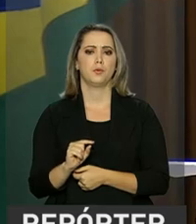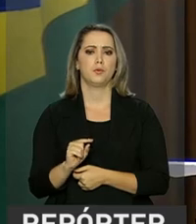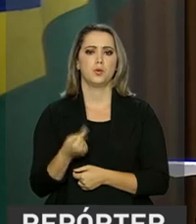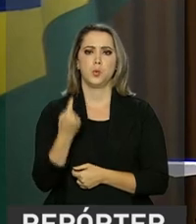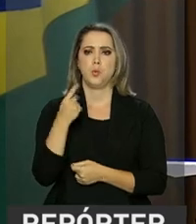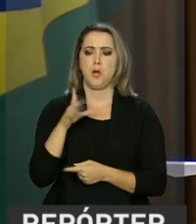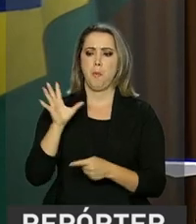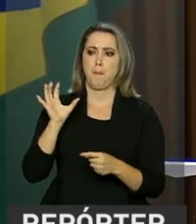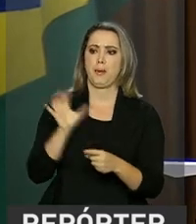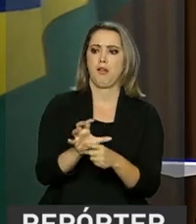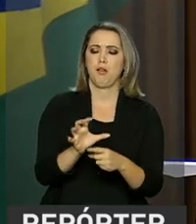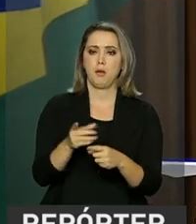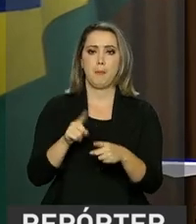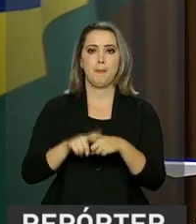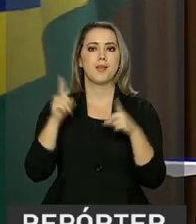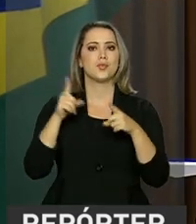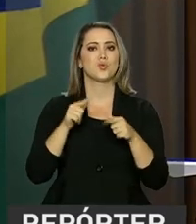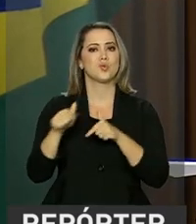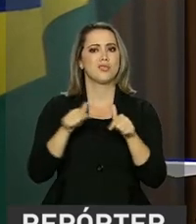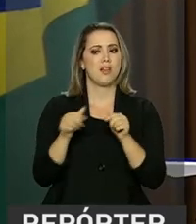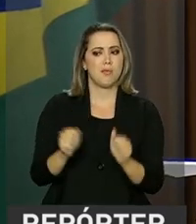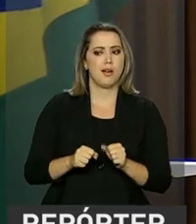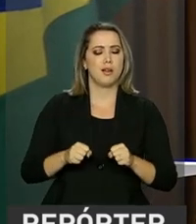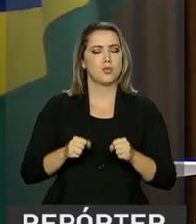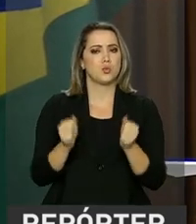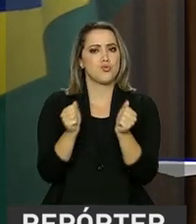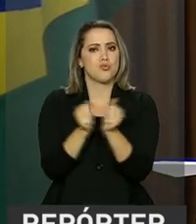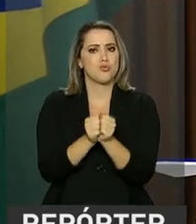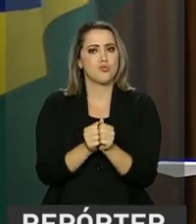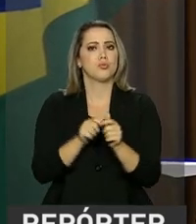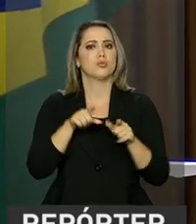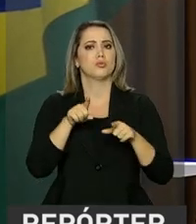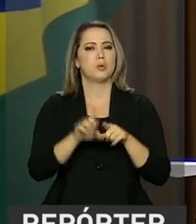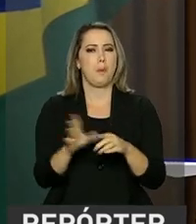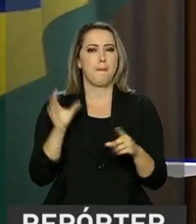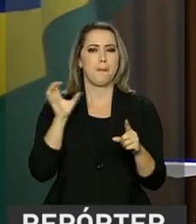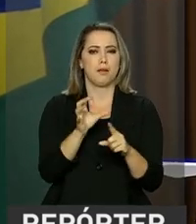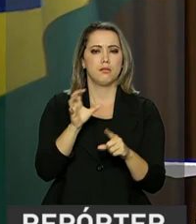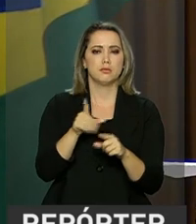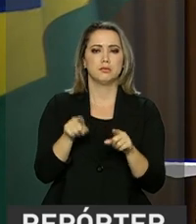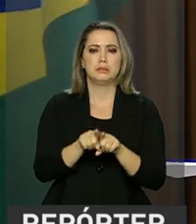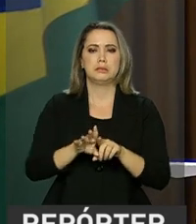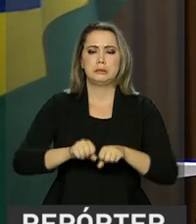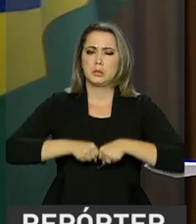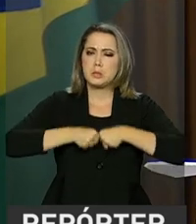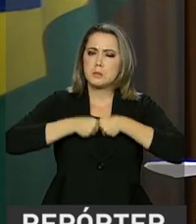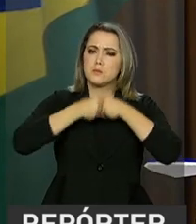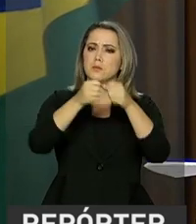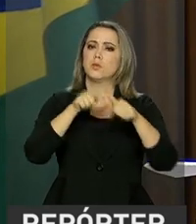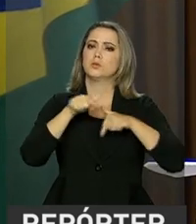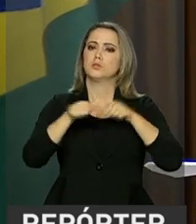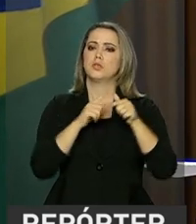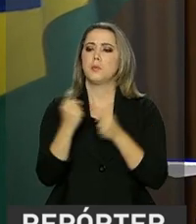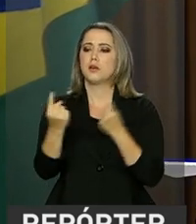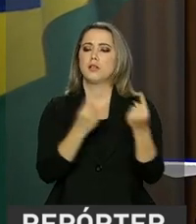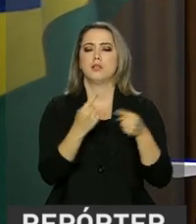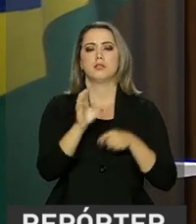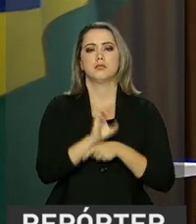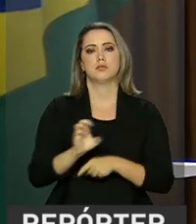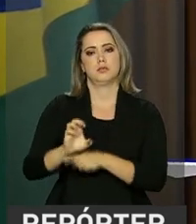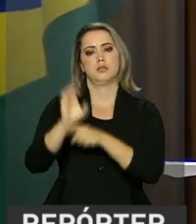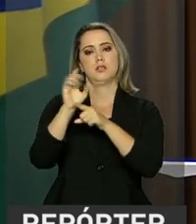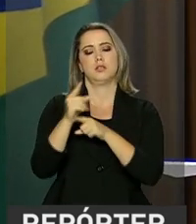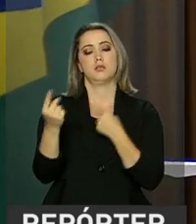uma interferência mas uma produção eh operacional mais intensa em cada estado em